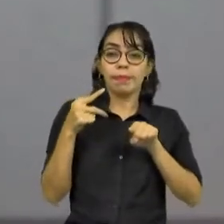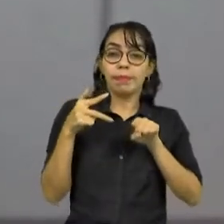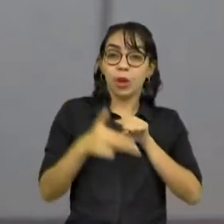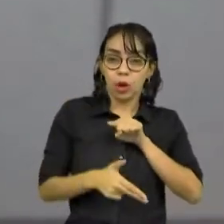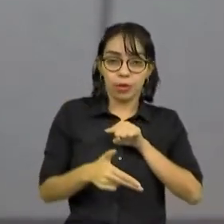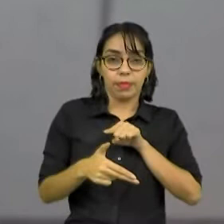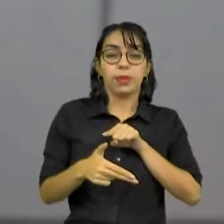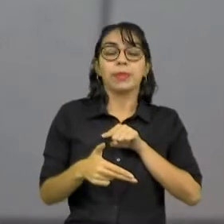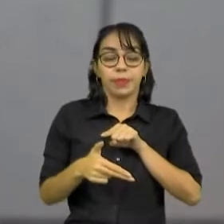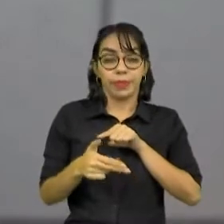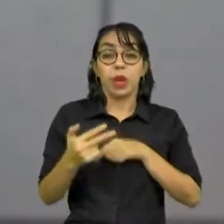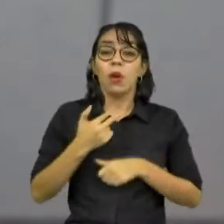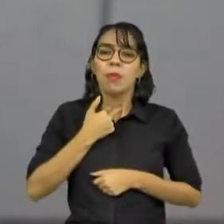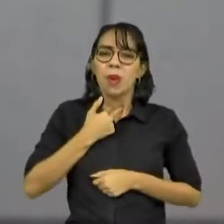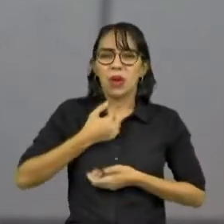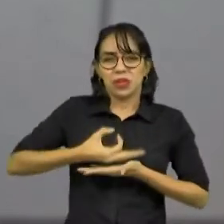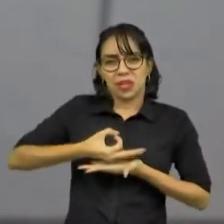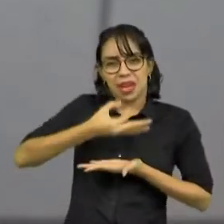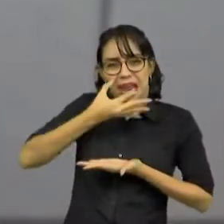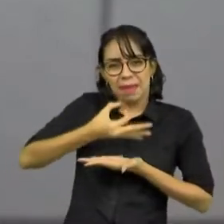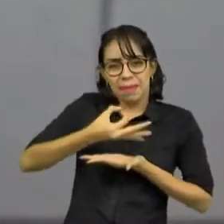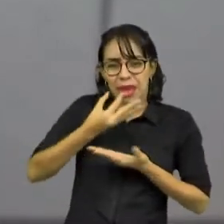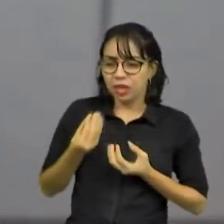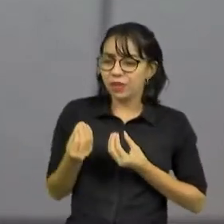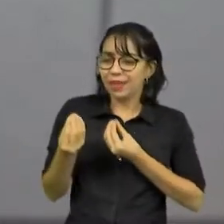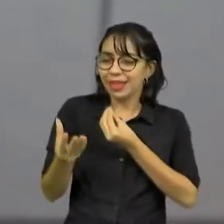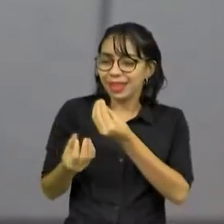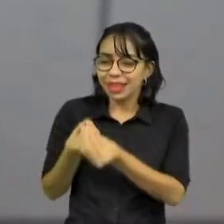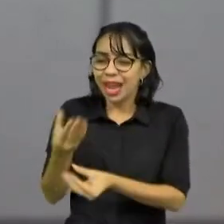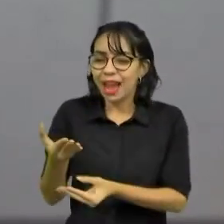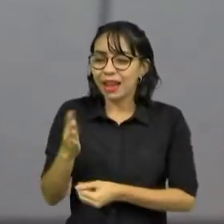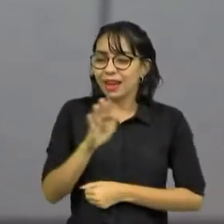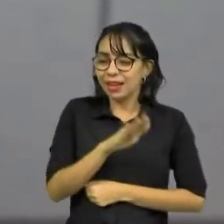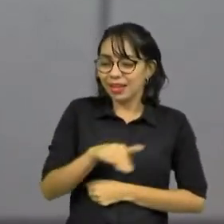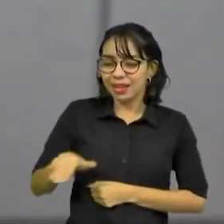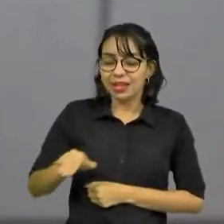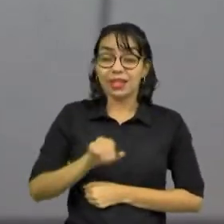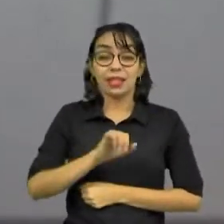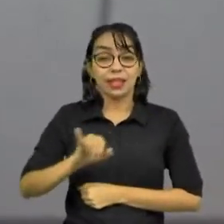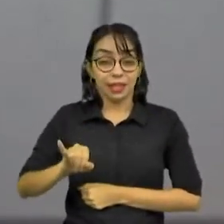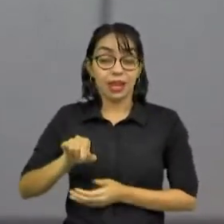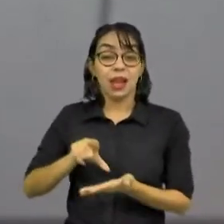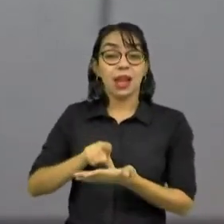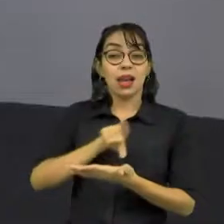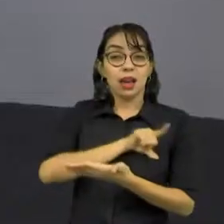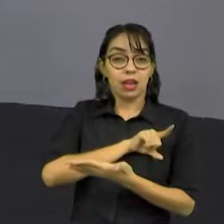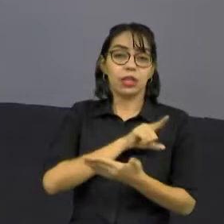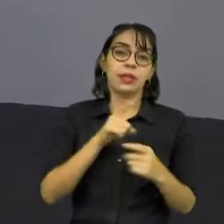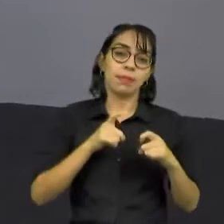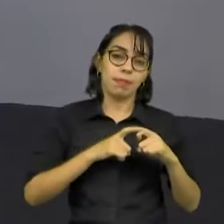qualquer medicamento a uma criança com suspeita de hepatite sem dialogar com um médico.